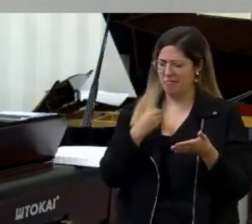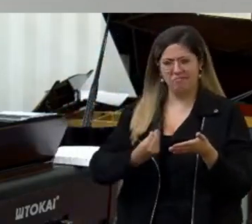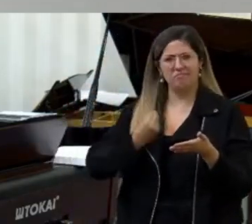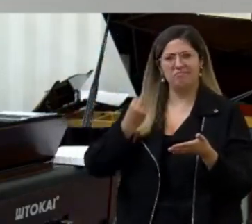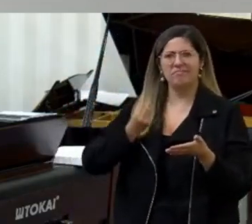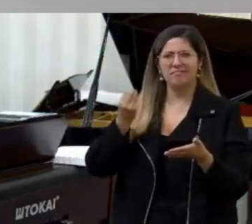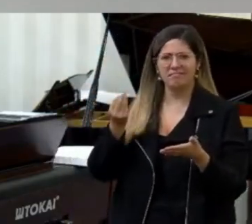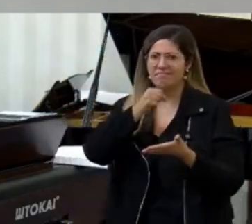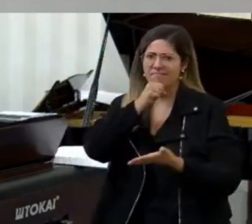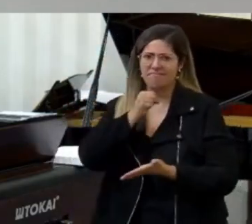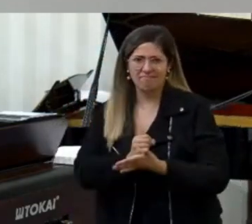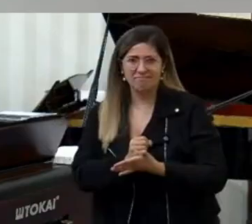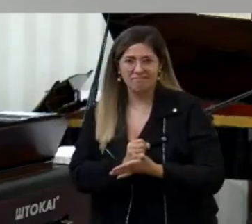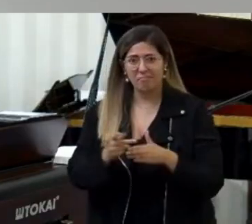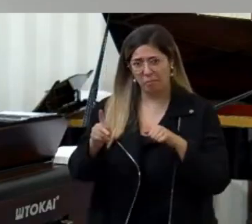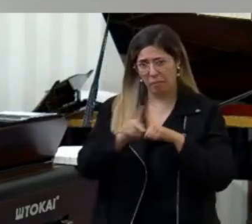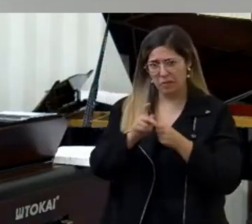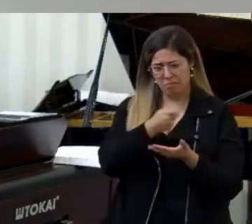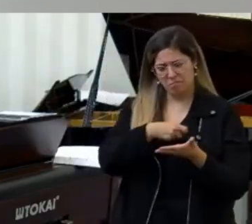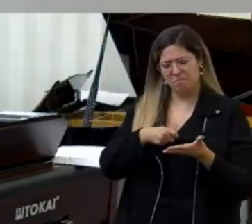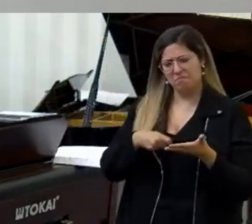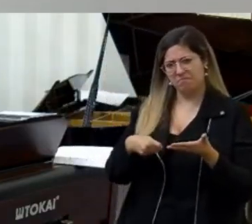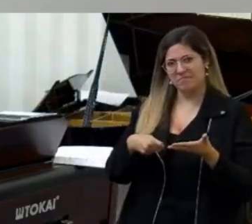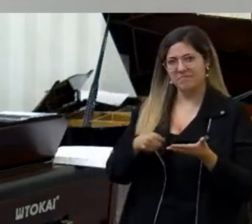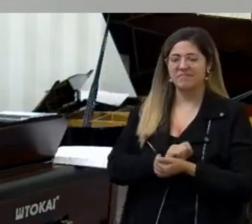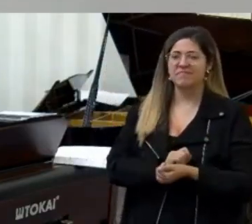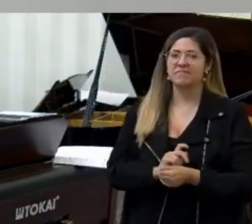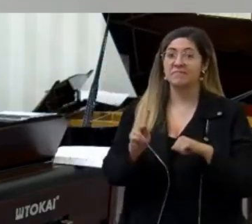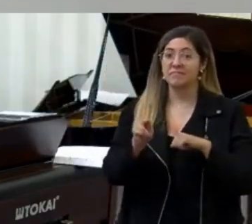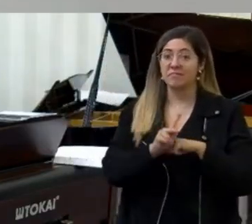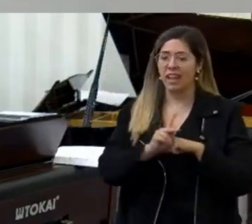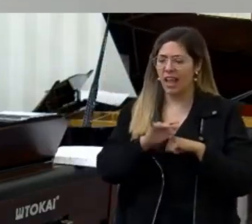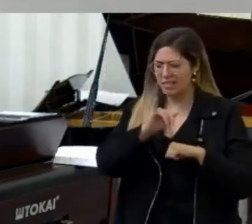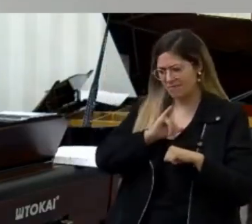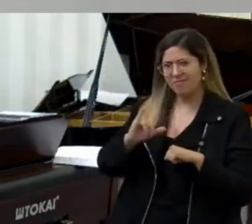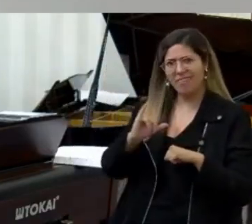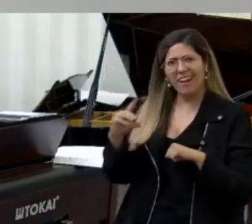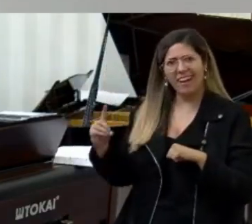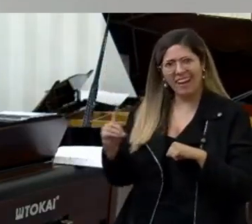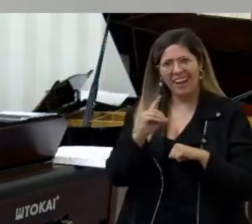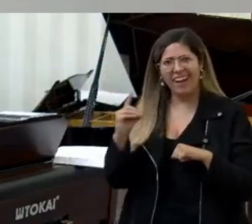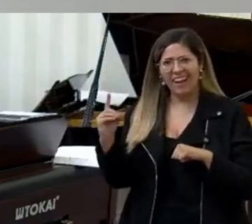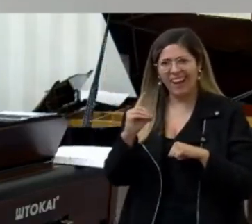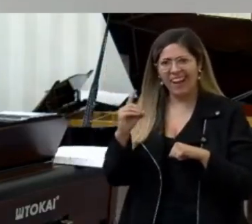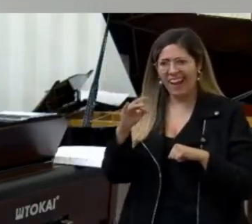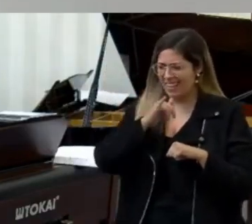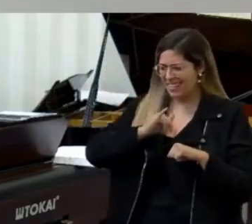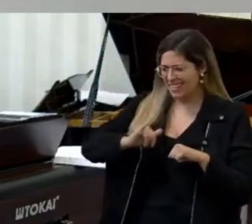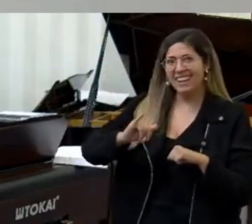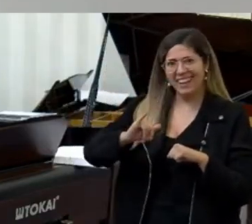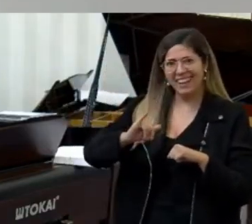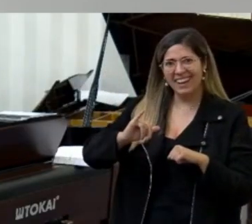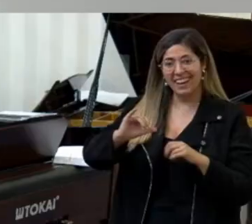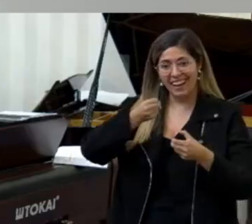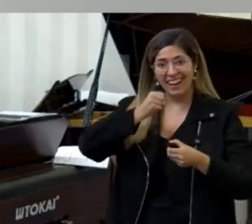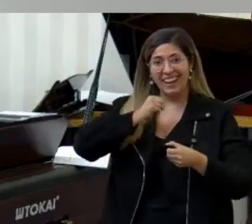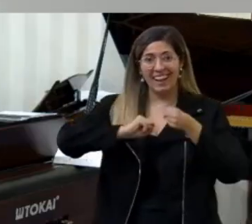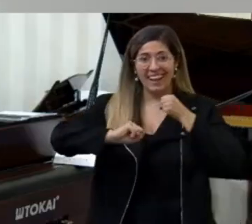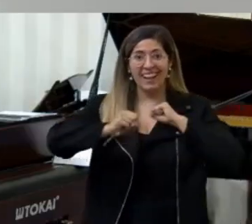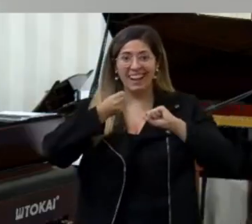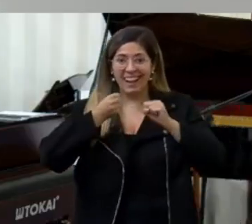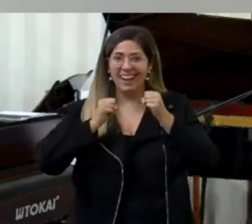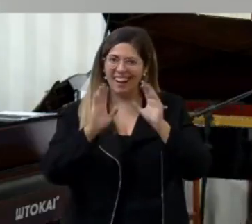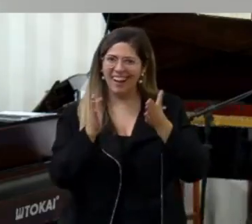Antigo Testamento, ele disse isso, Pedro dizendo que Davi falava isso, e é aqui nesse salmo que nós estamos